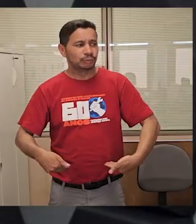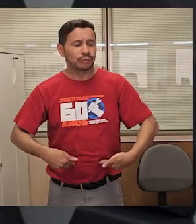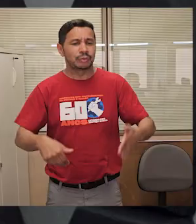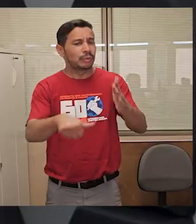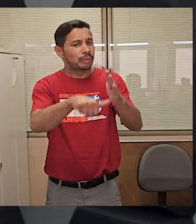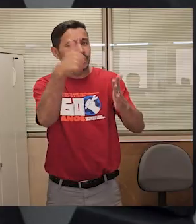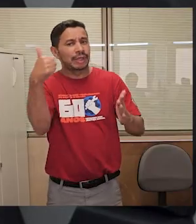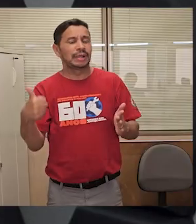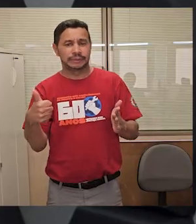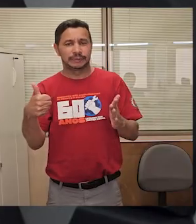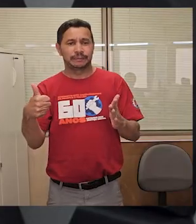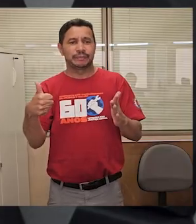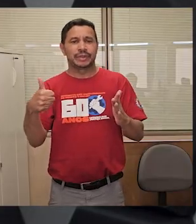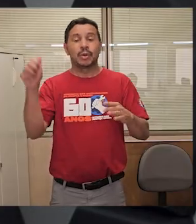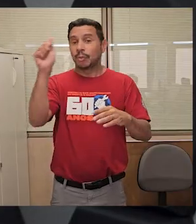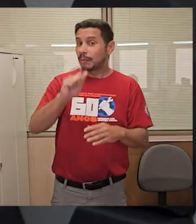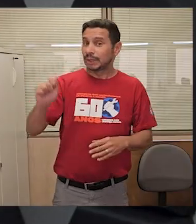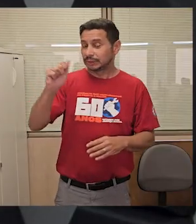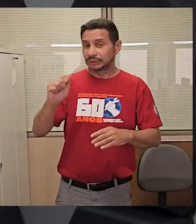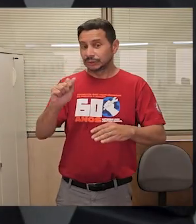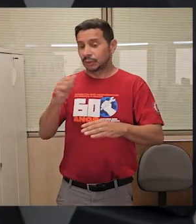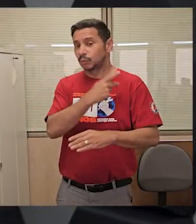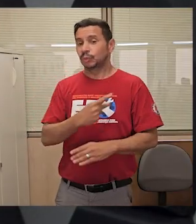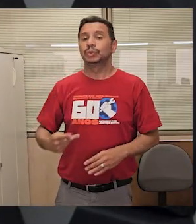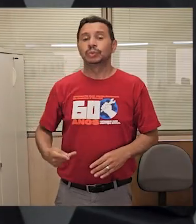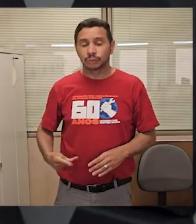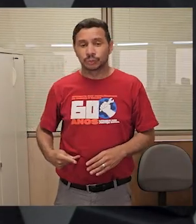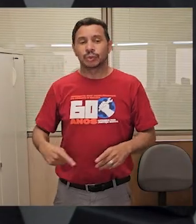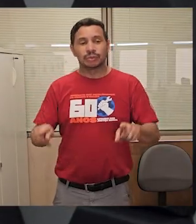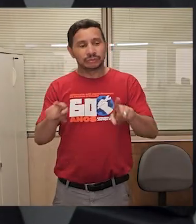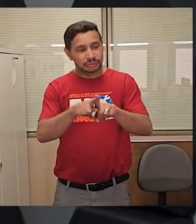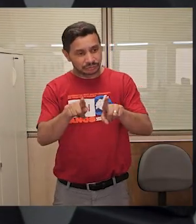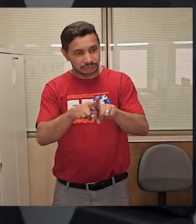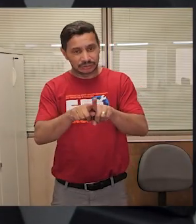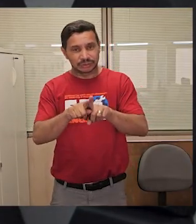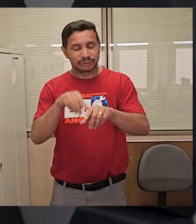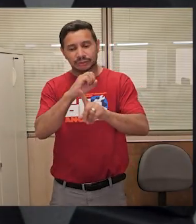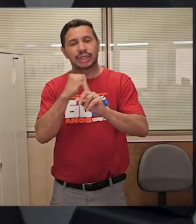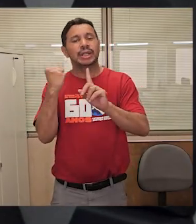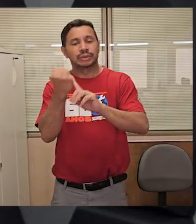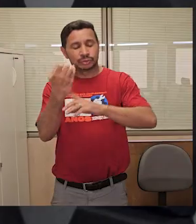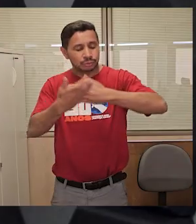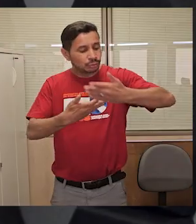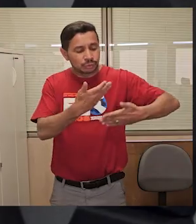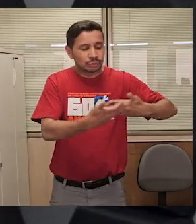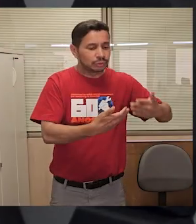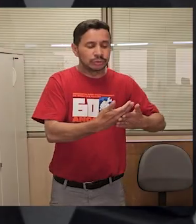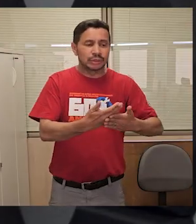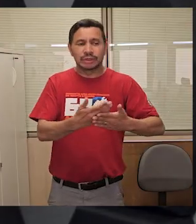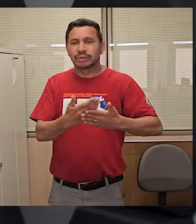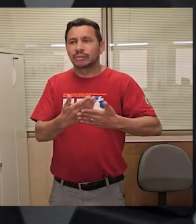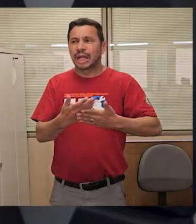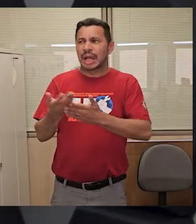é uma ação que é de governo, mas que articula, né, de fato, a sociedade. Né? Depois, isso, infelizmente,